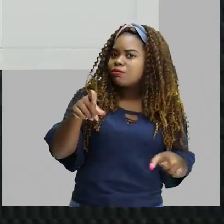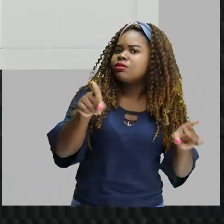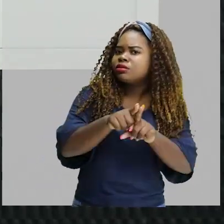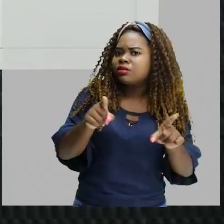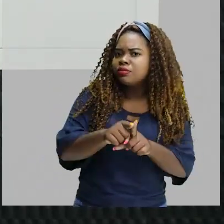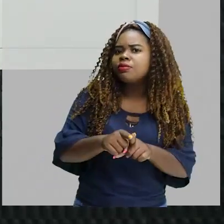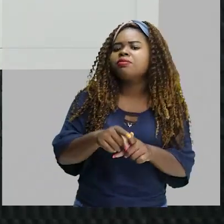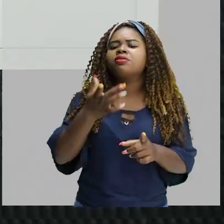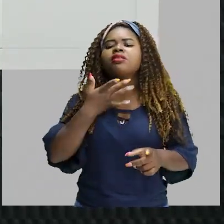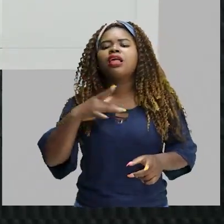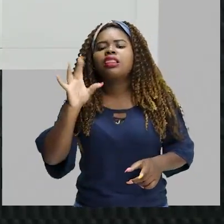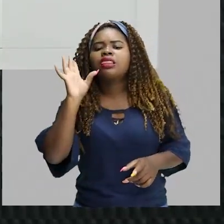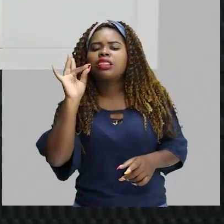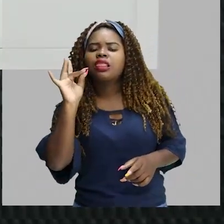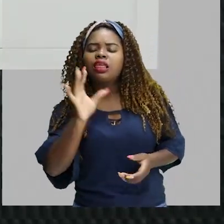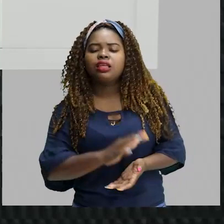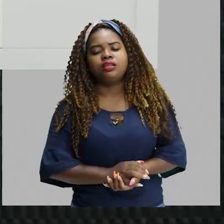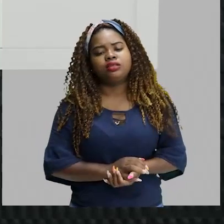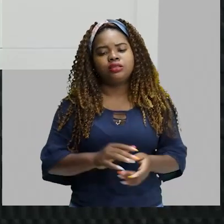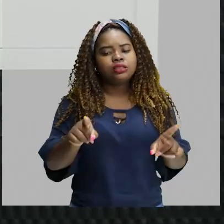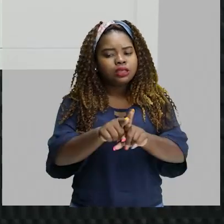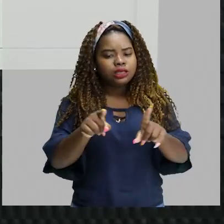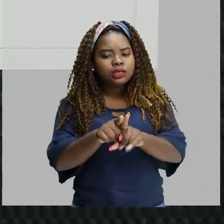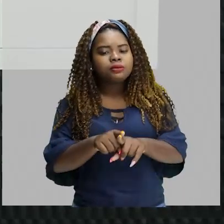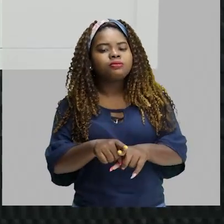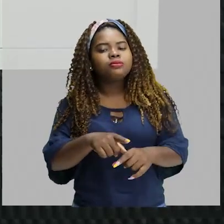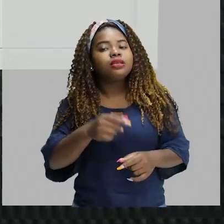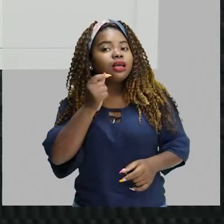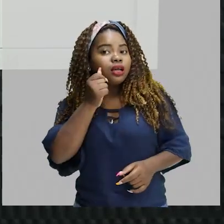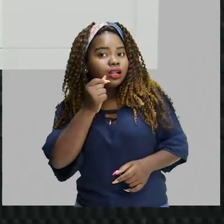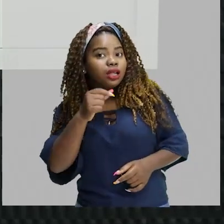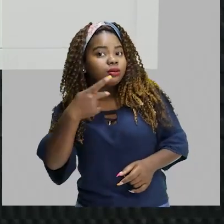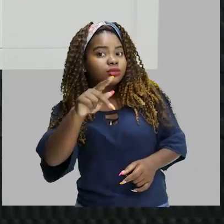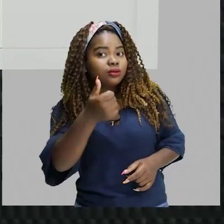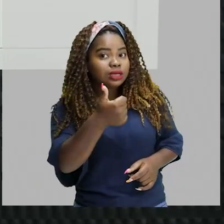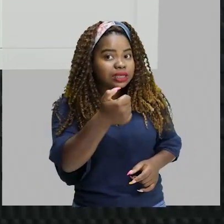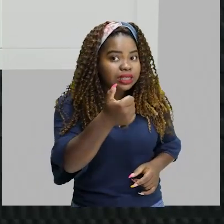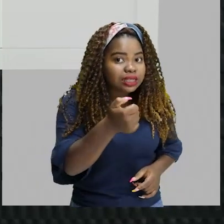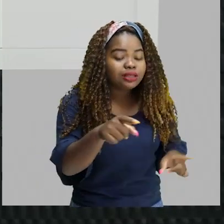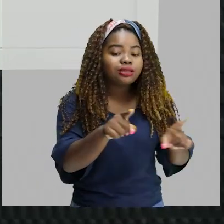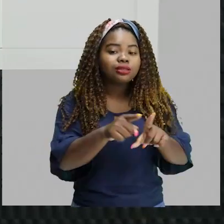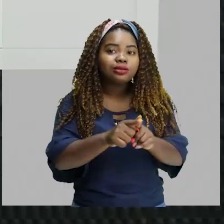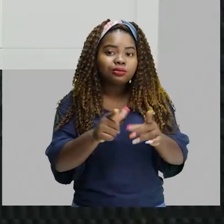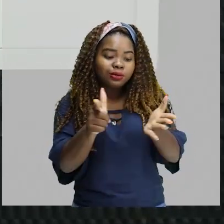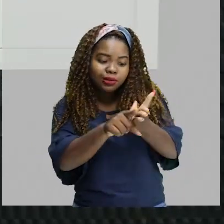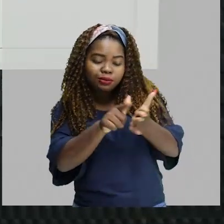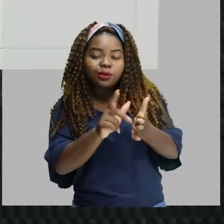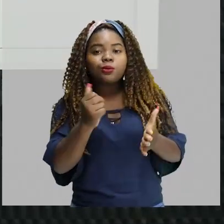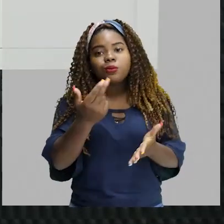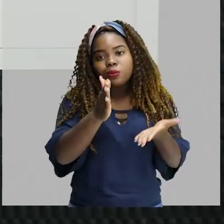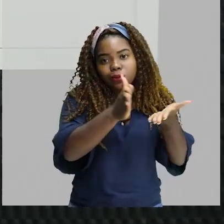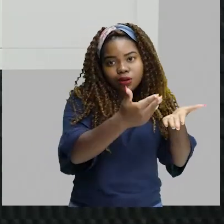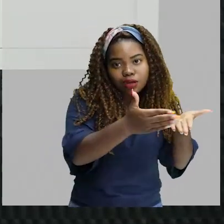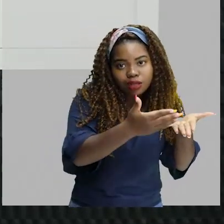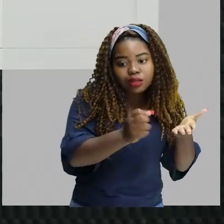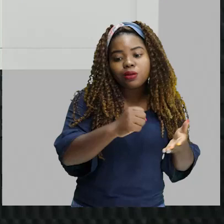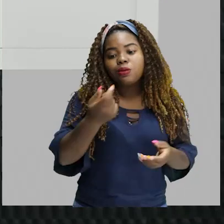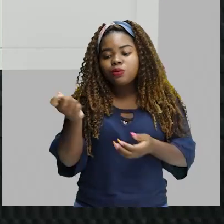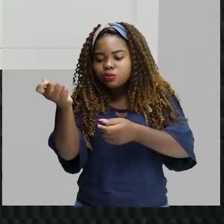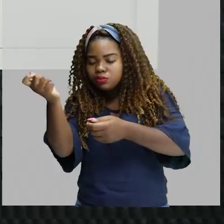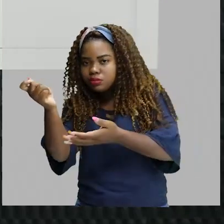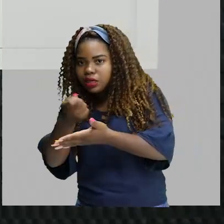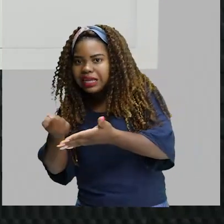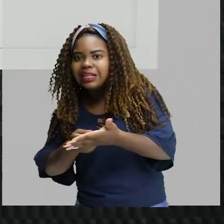tirar o foco. Pega o teu lápis, tua caneta, pega aí a folha do caderno, ou então anota no próprio celular, ou